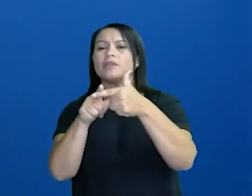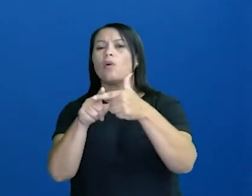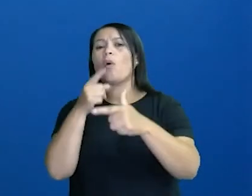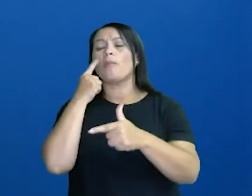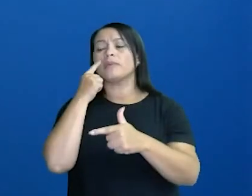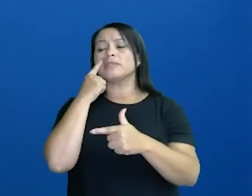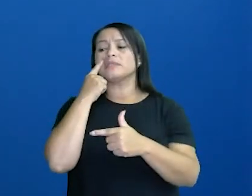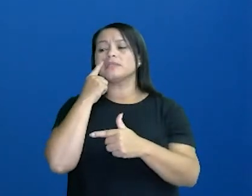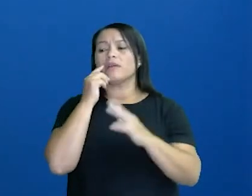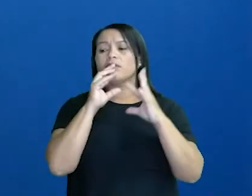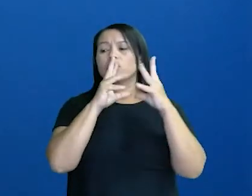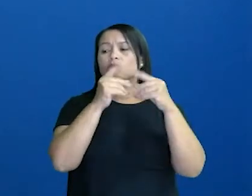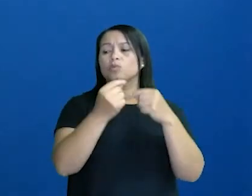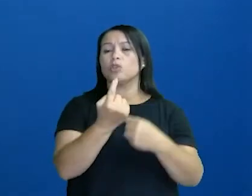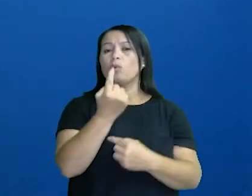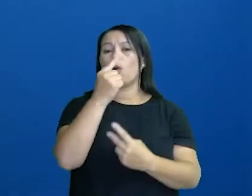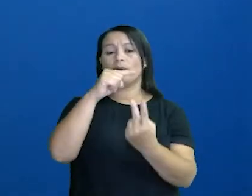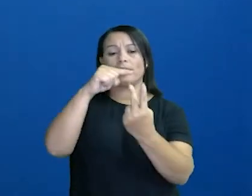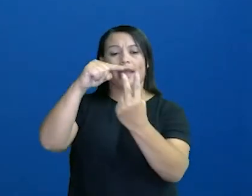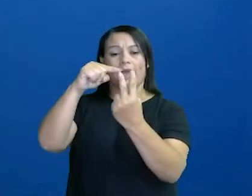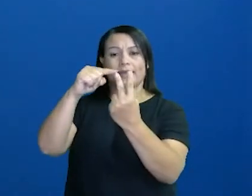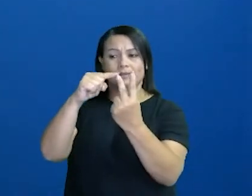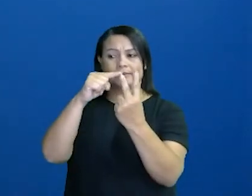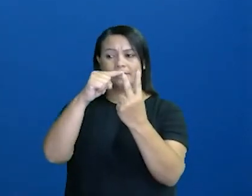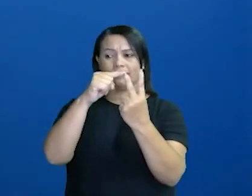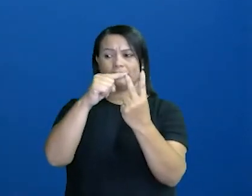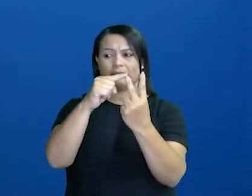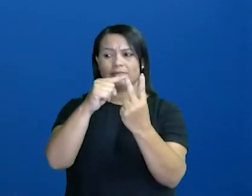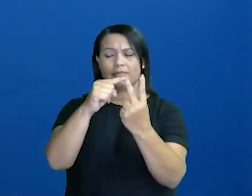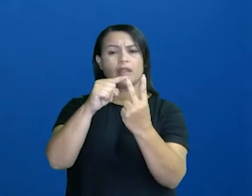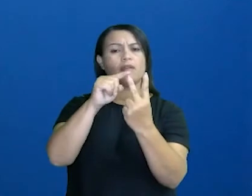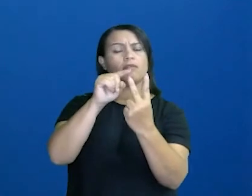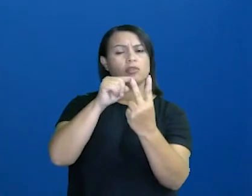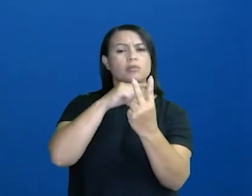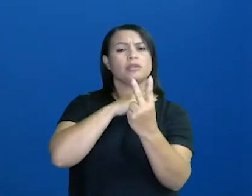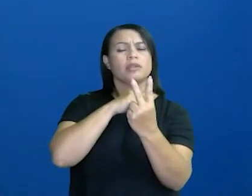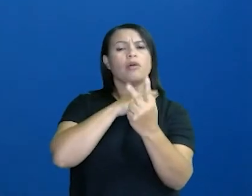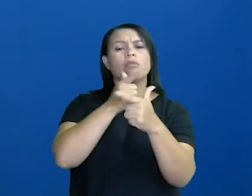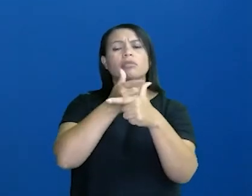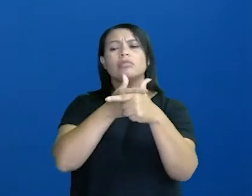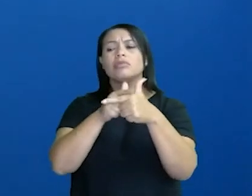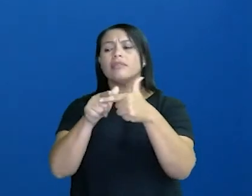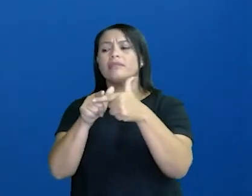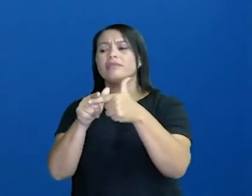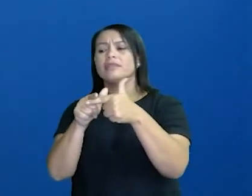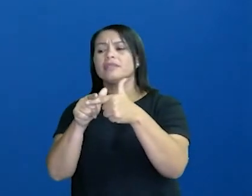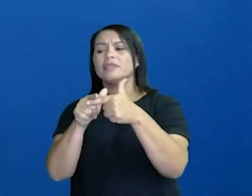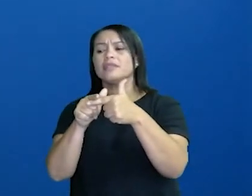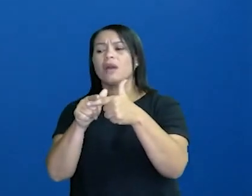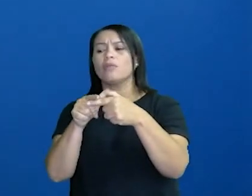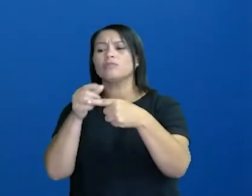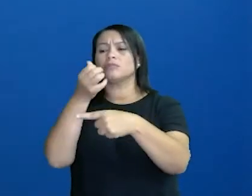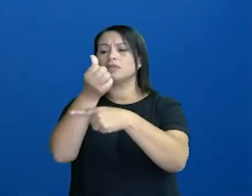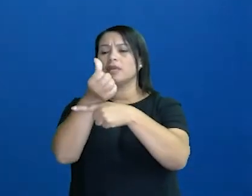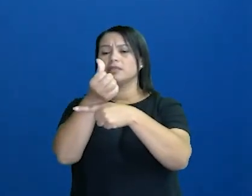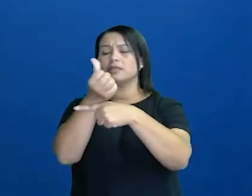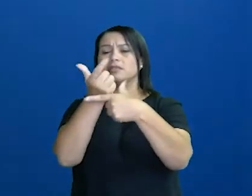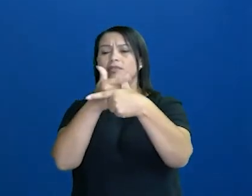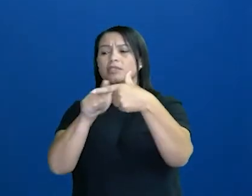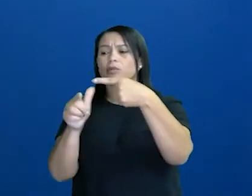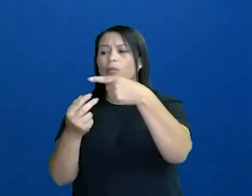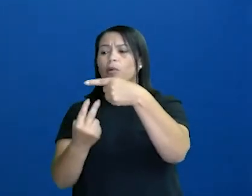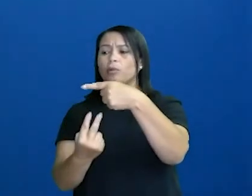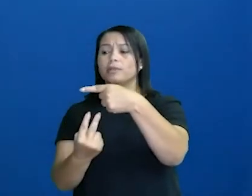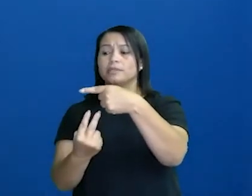então coloco tudo em uma única raiz passa o meu sinalzinho da divisão eu coloco 6